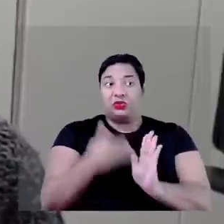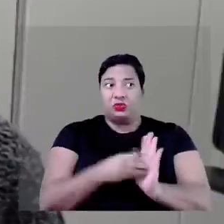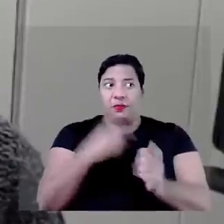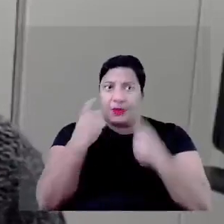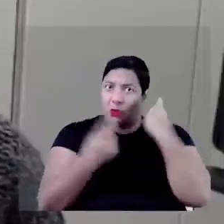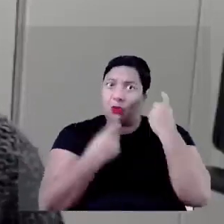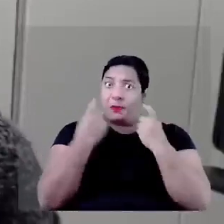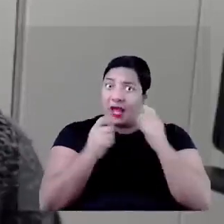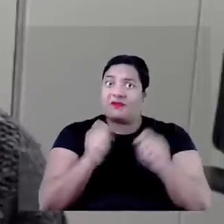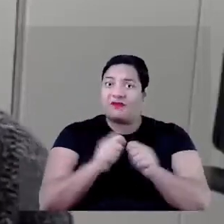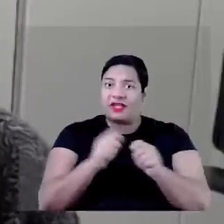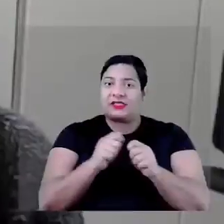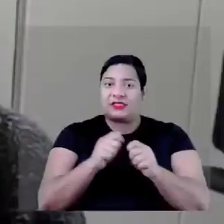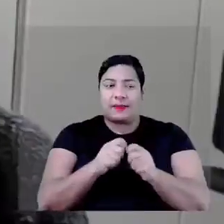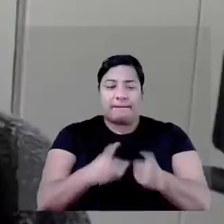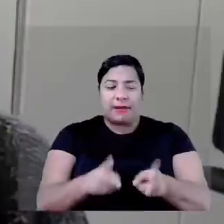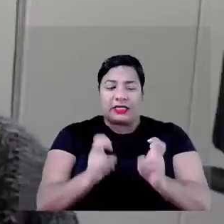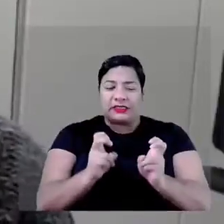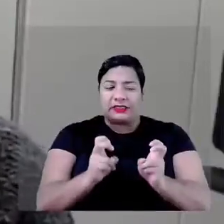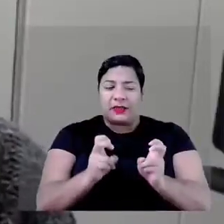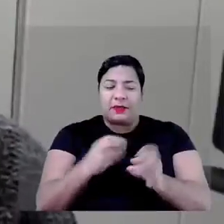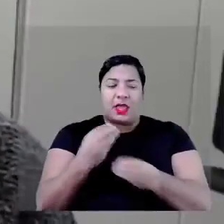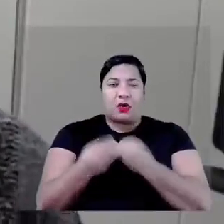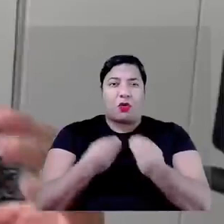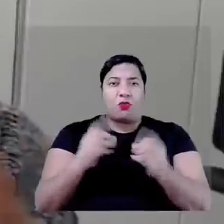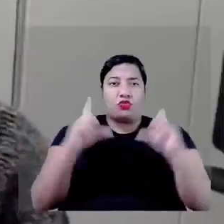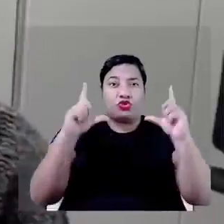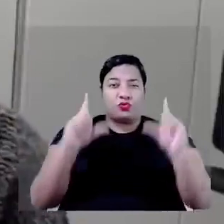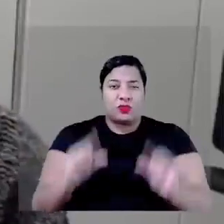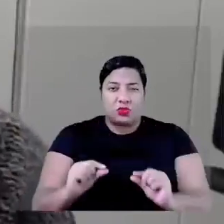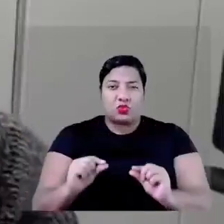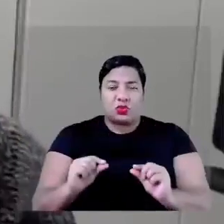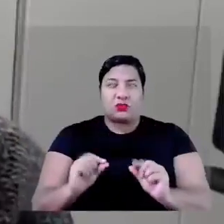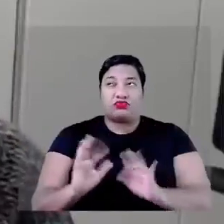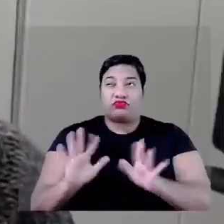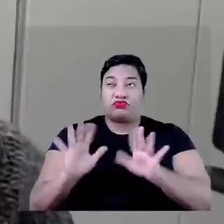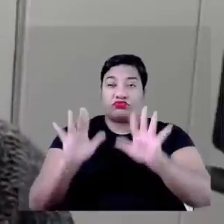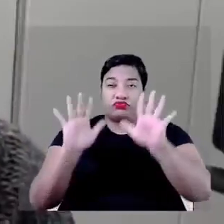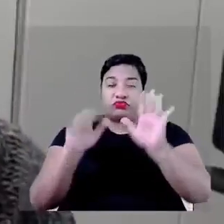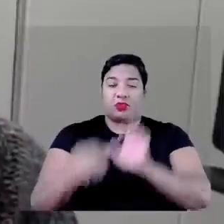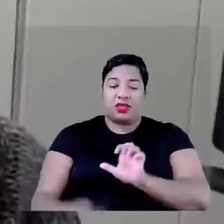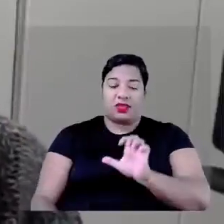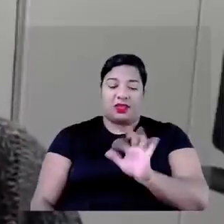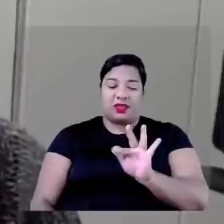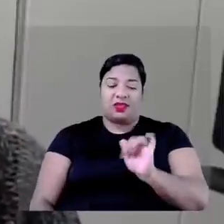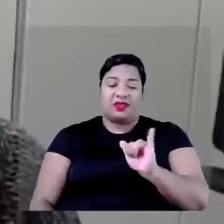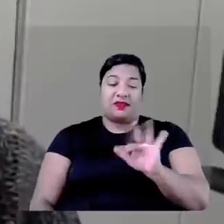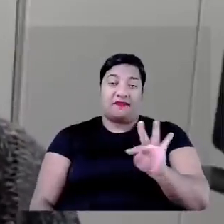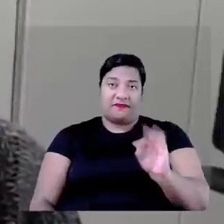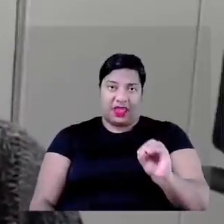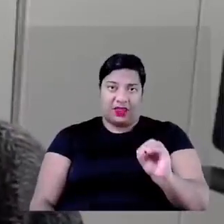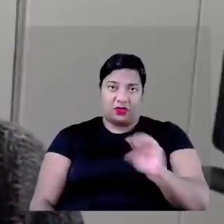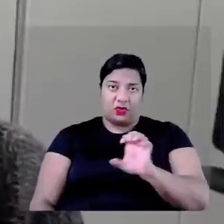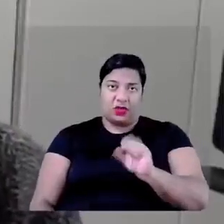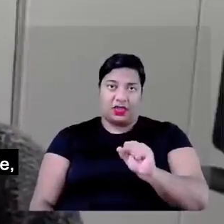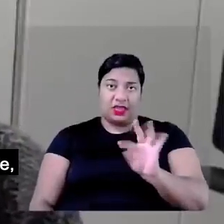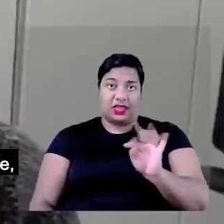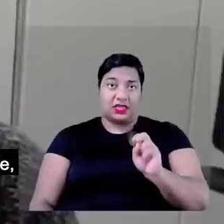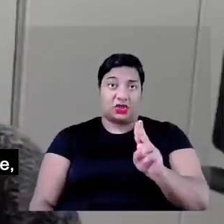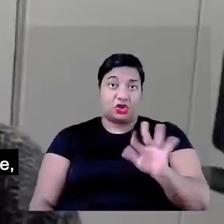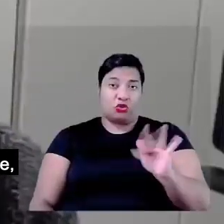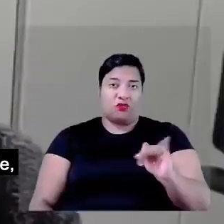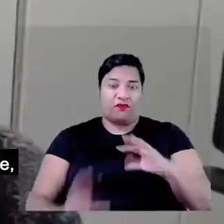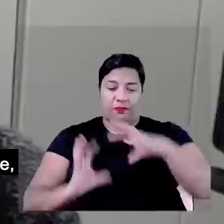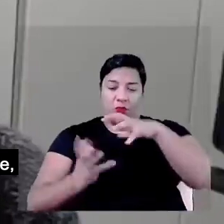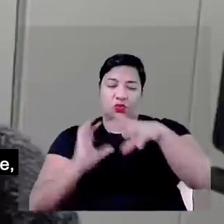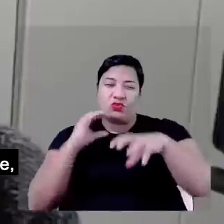realizarem inventários de emissões de gases de efeito estufa. E se a gente faz um recorte da Justiça Eleitoral, é muito interessante observar